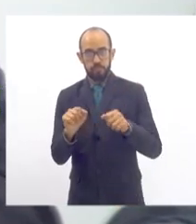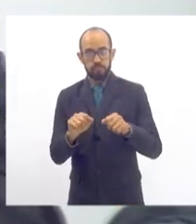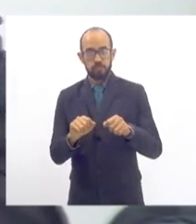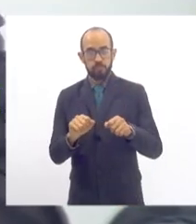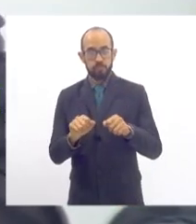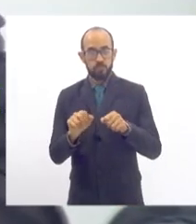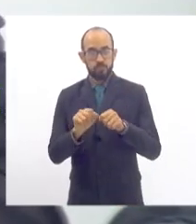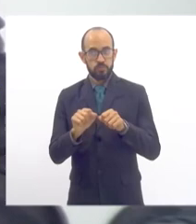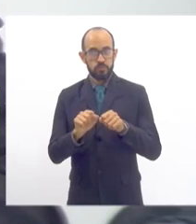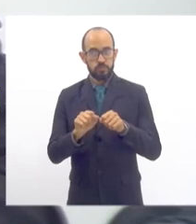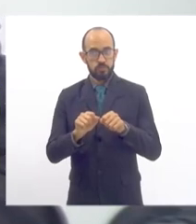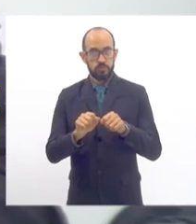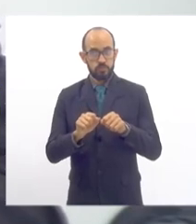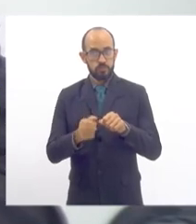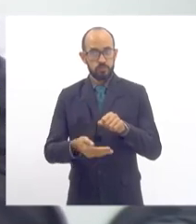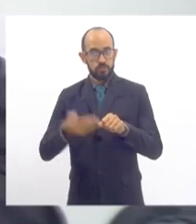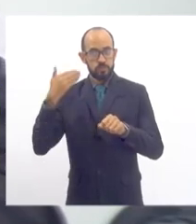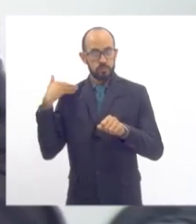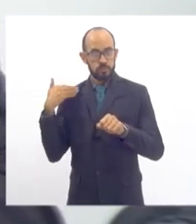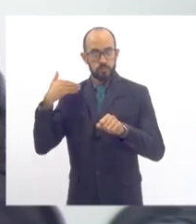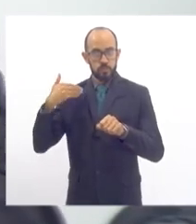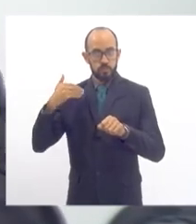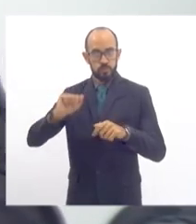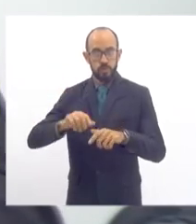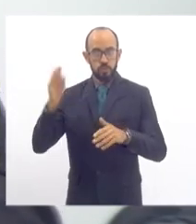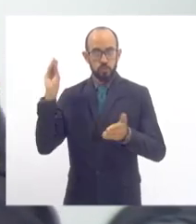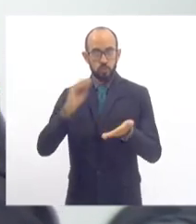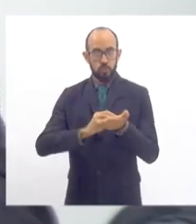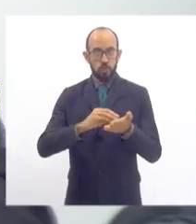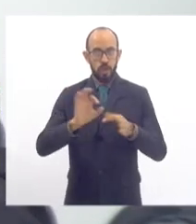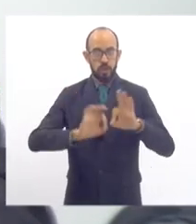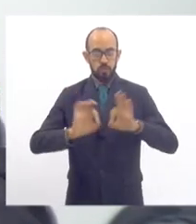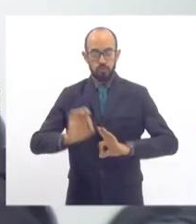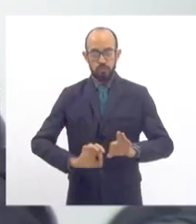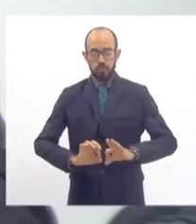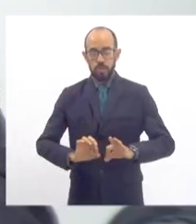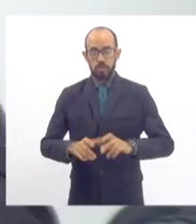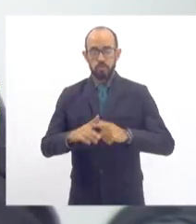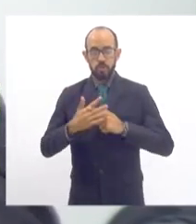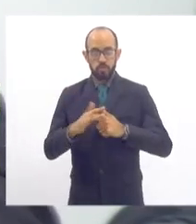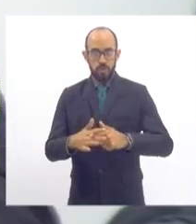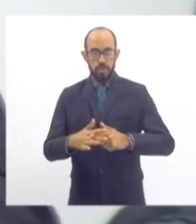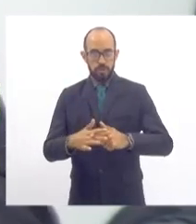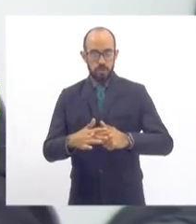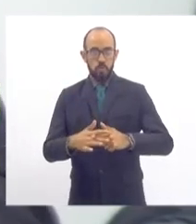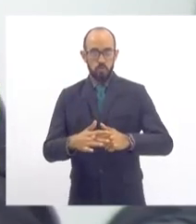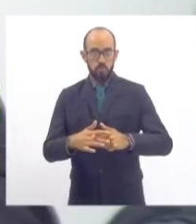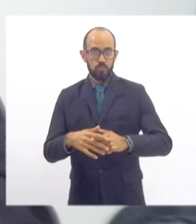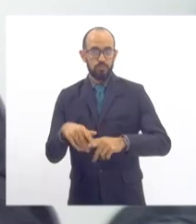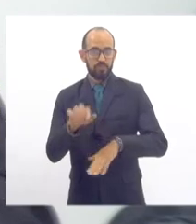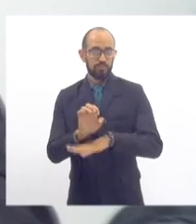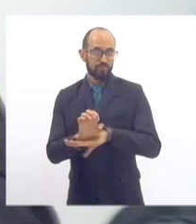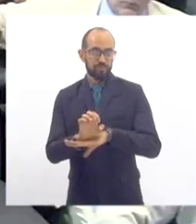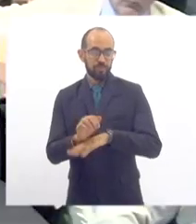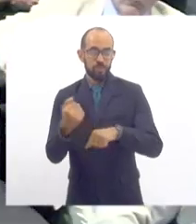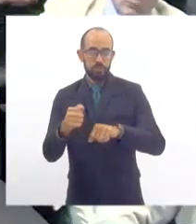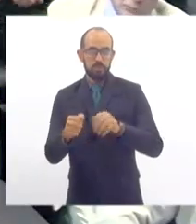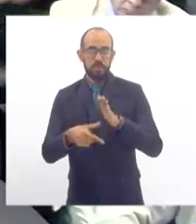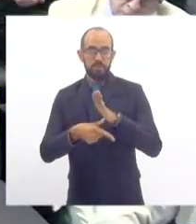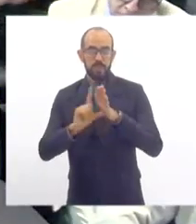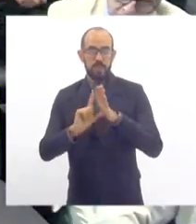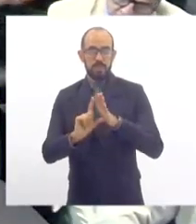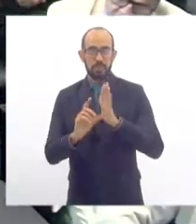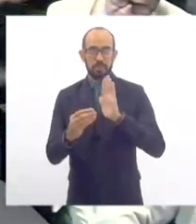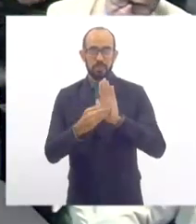mais antecedência a ponto de integrar o plano de recuperação fiscal do Estado, que tinha que ter estado lá. Tinha que ter estado lá, não